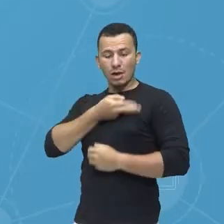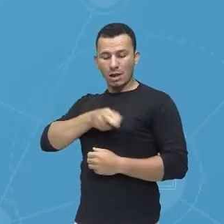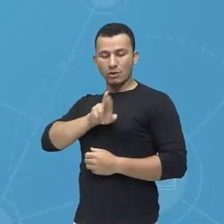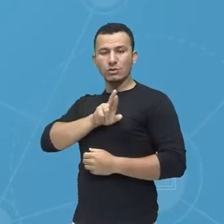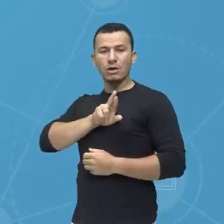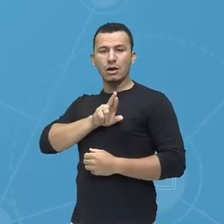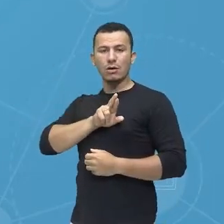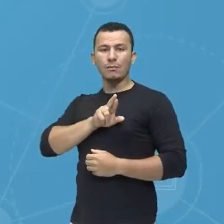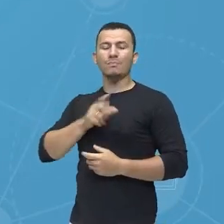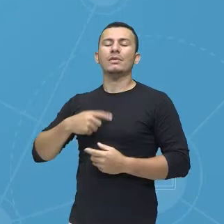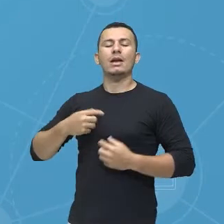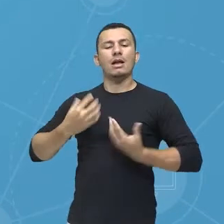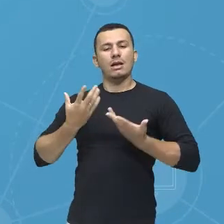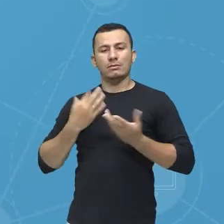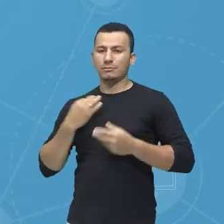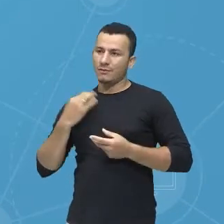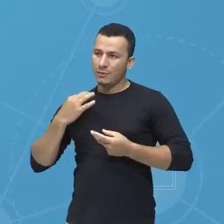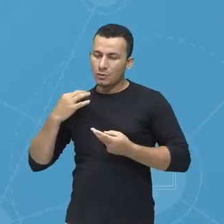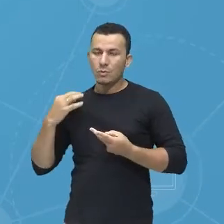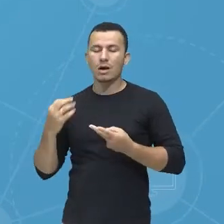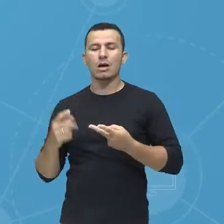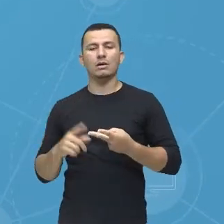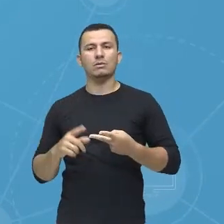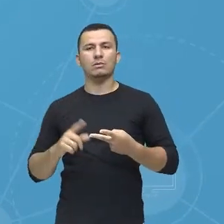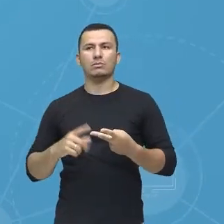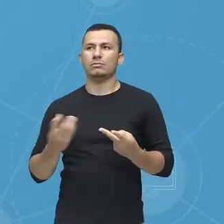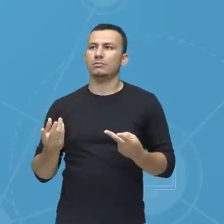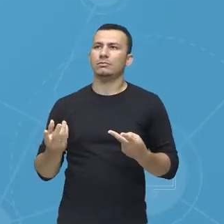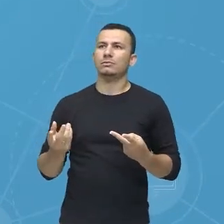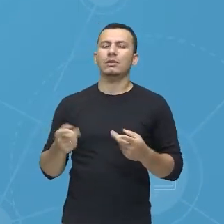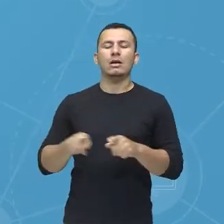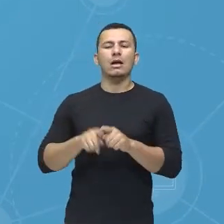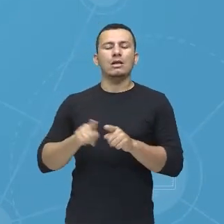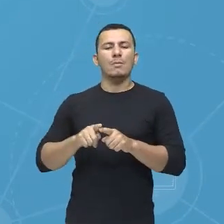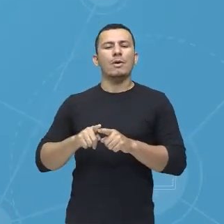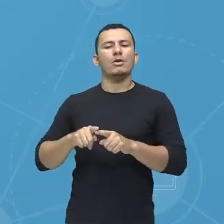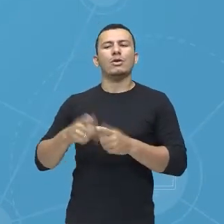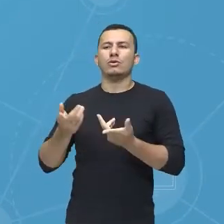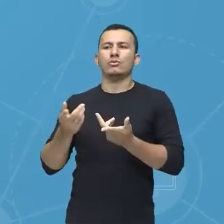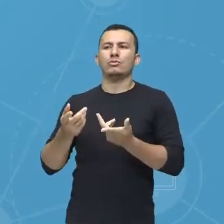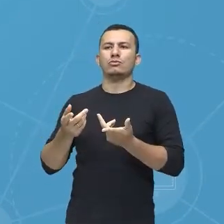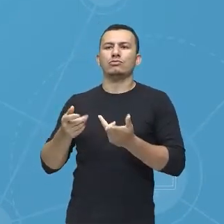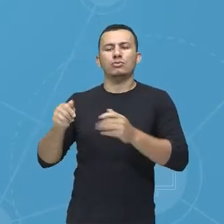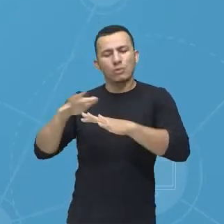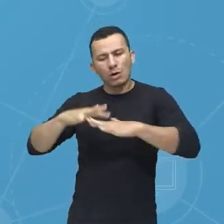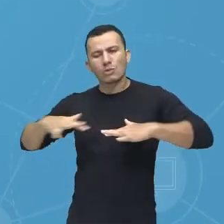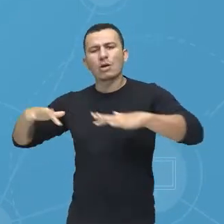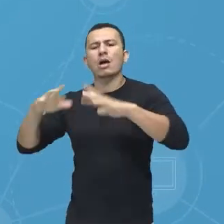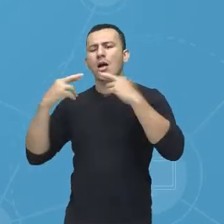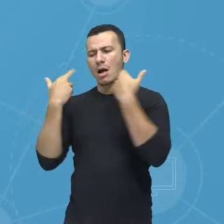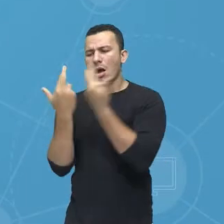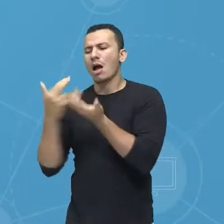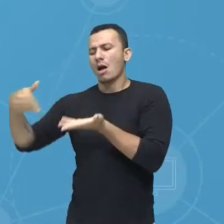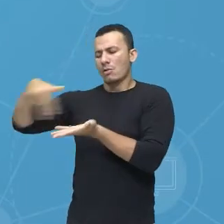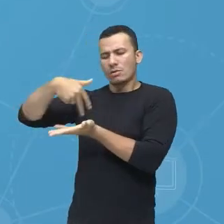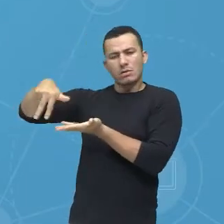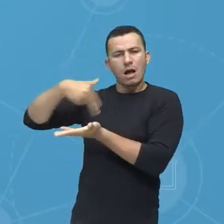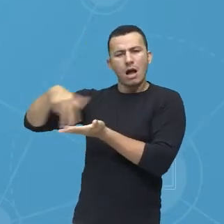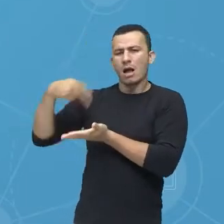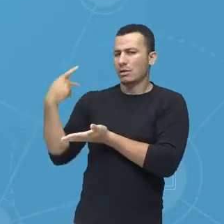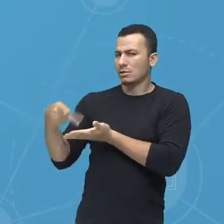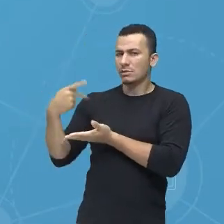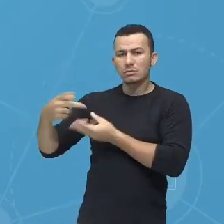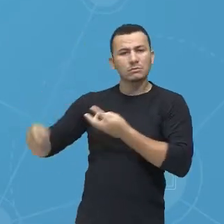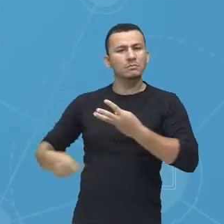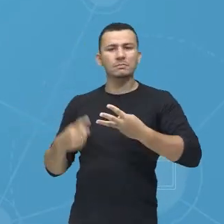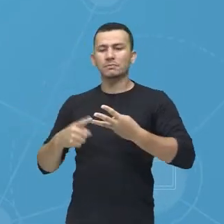Através do vestuário, através dos seus gestos, dos seus ritos, danças, através